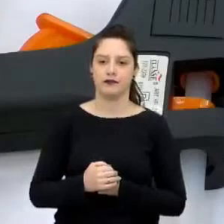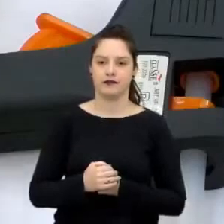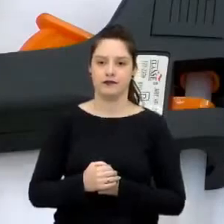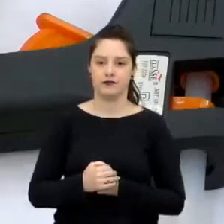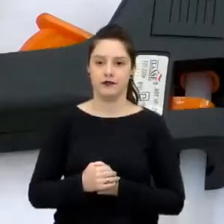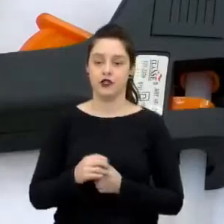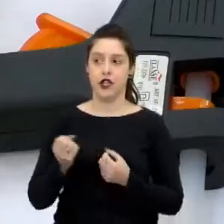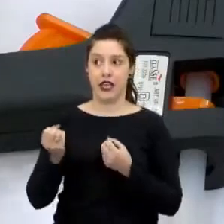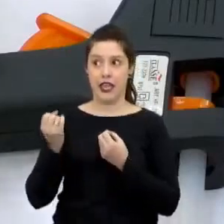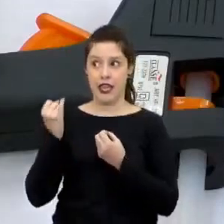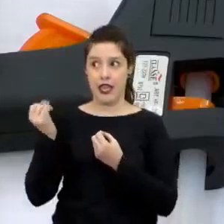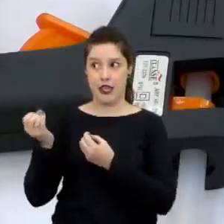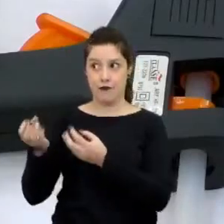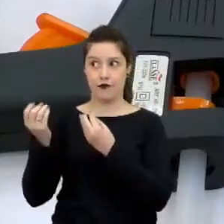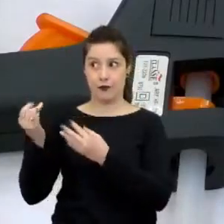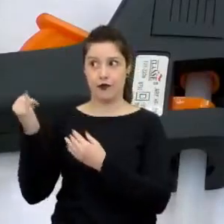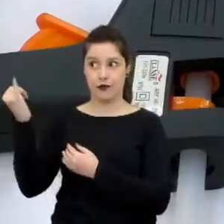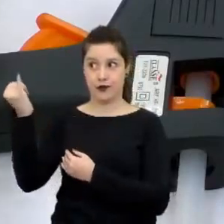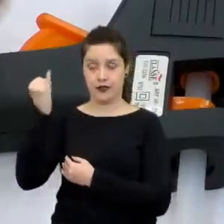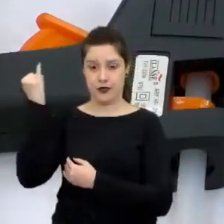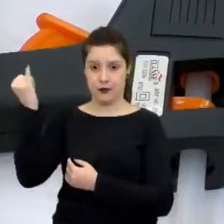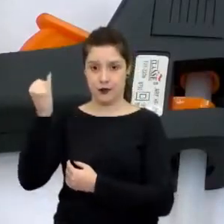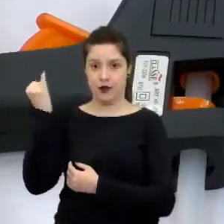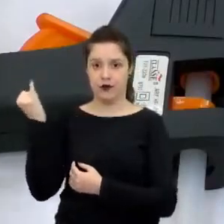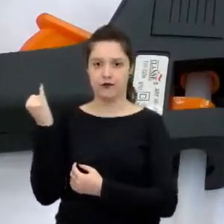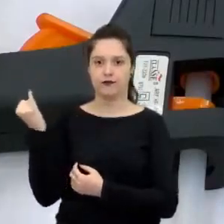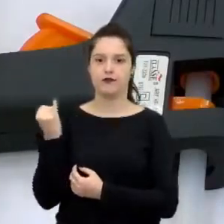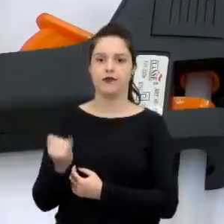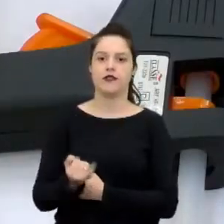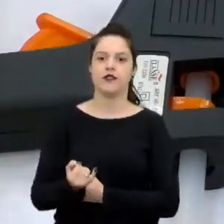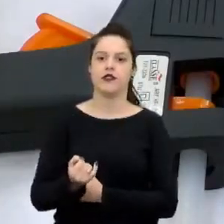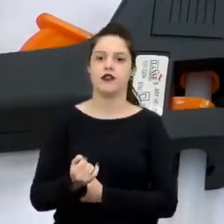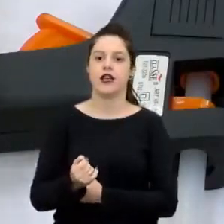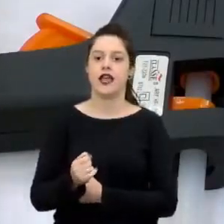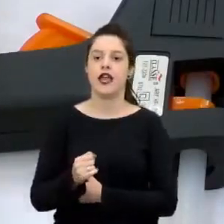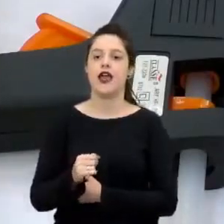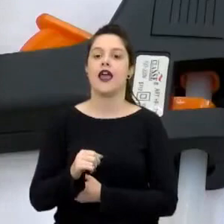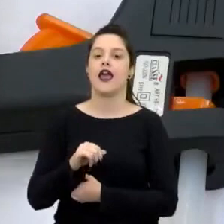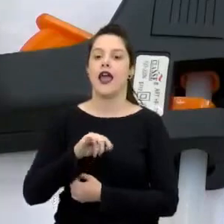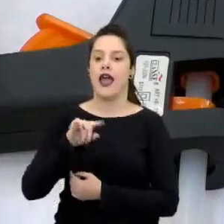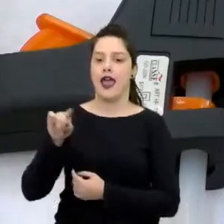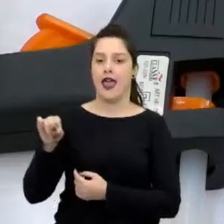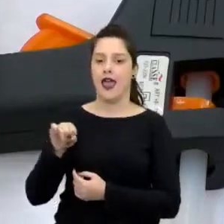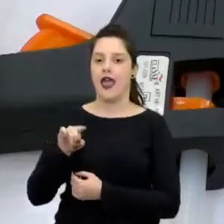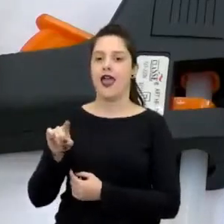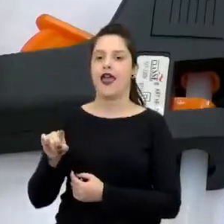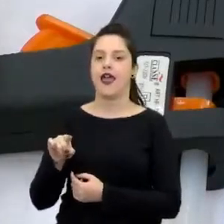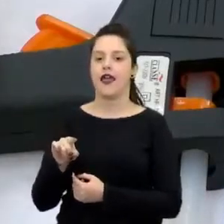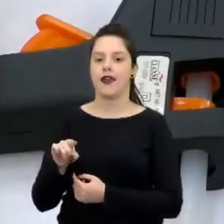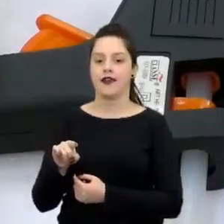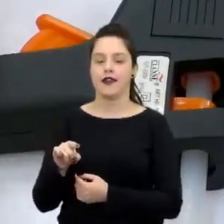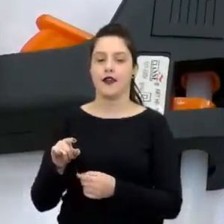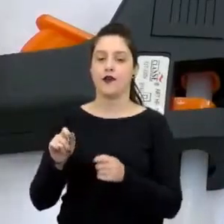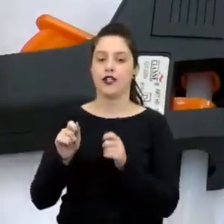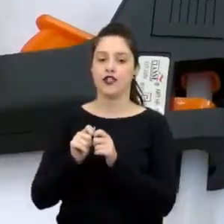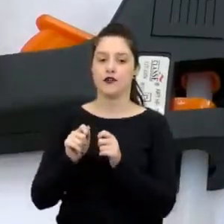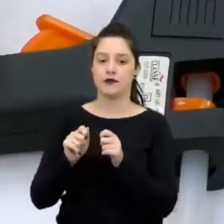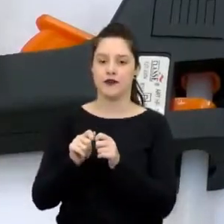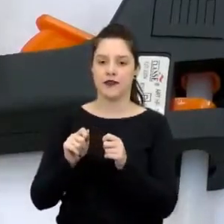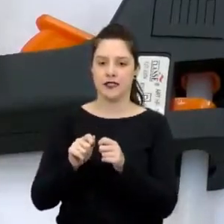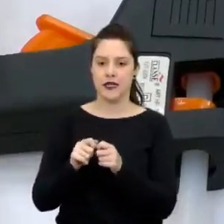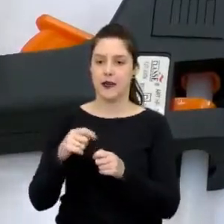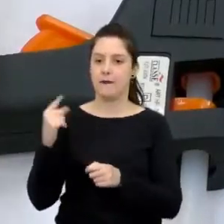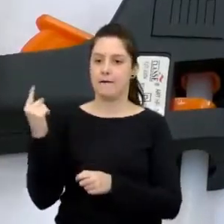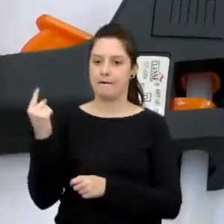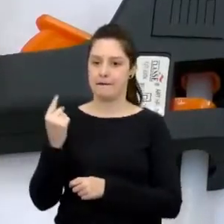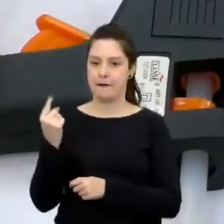Informação importante. Com esses fios, eles vão carregar a energia elétrica, tá? E aí, o que a gente tá fazendo? Primeiro,